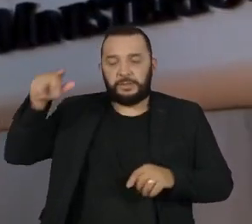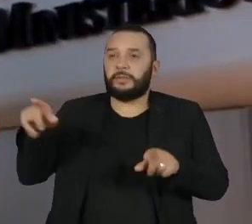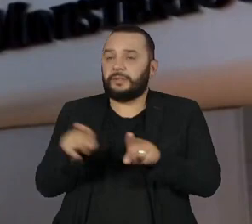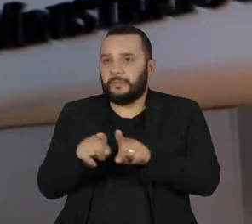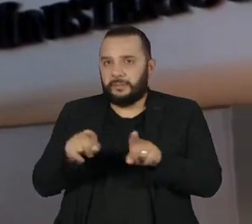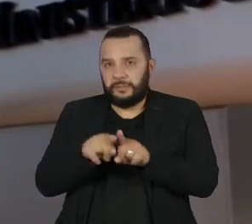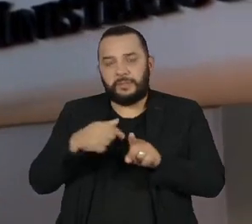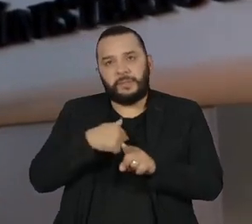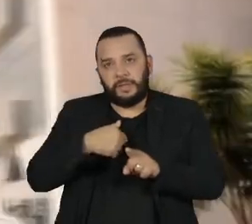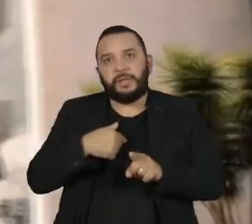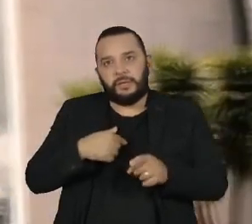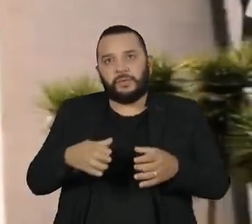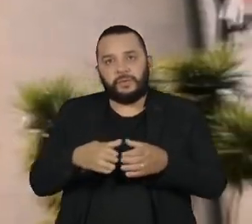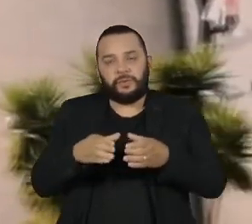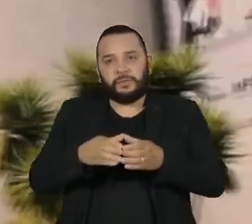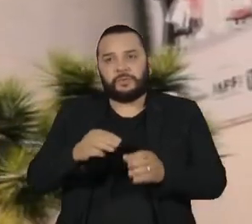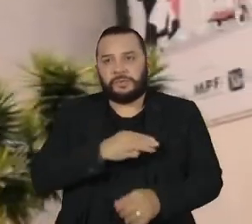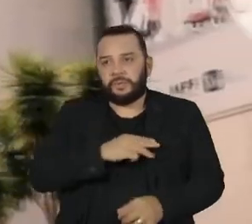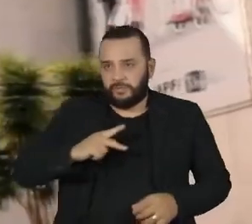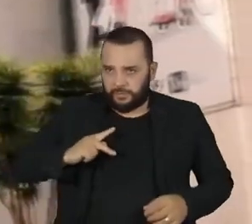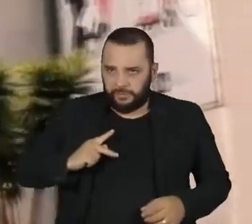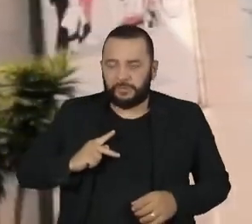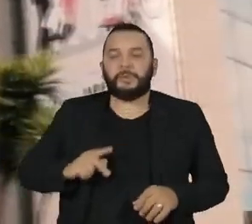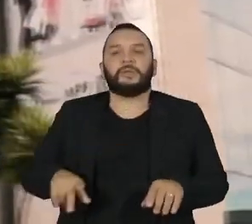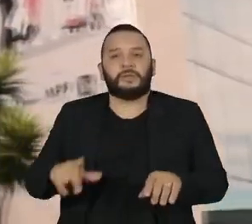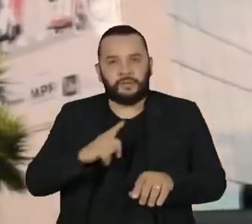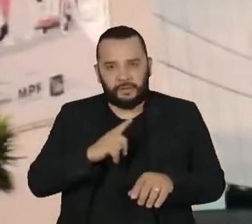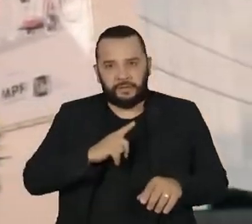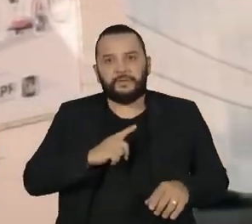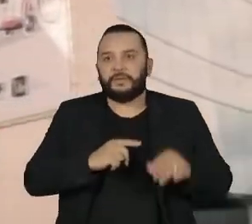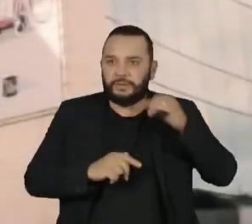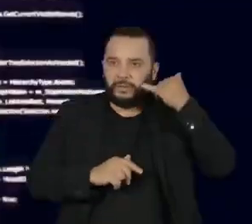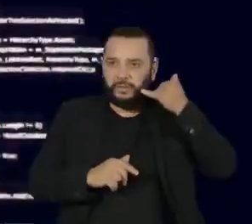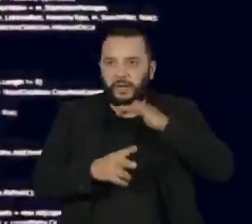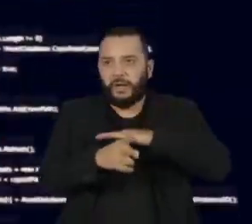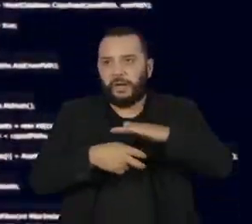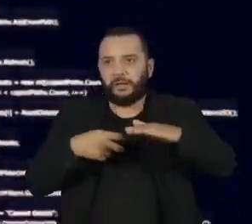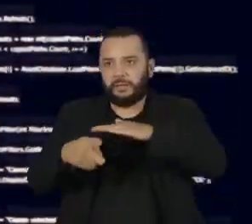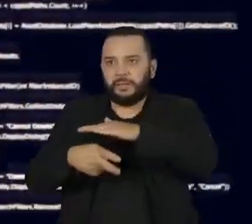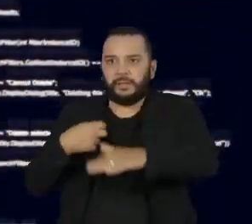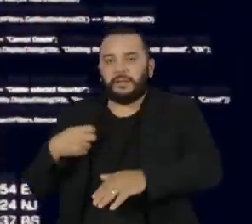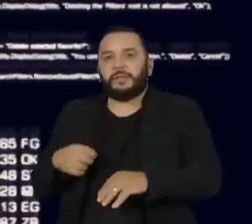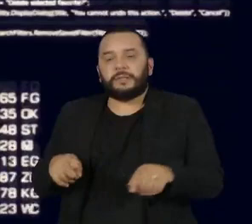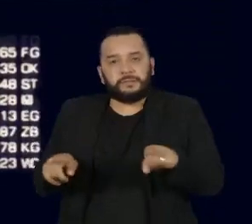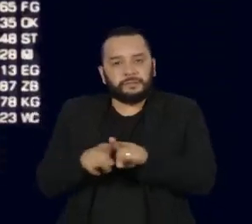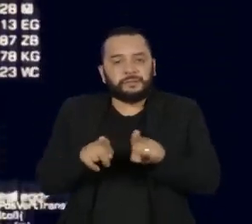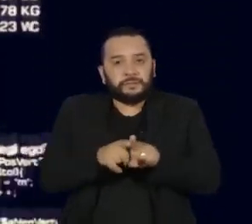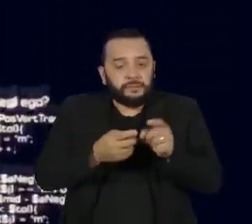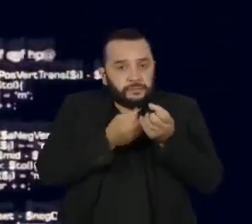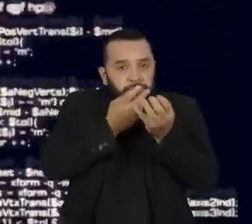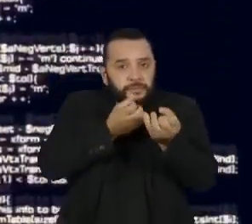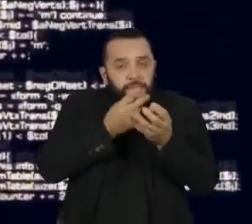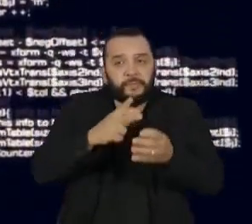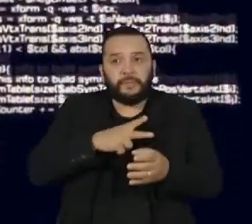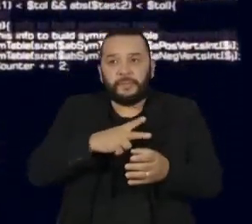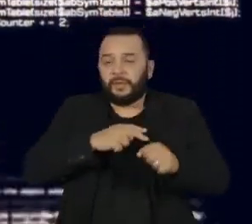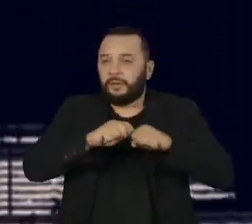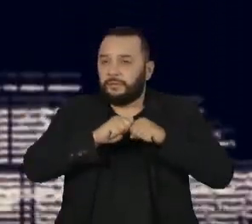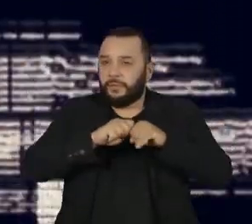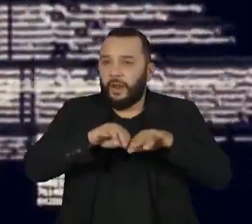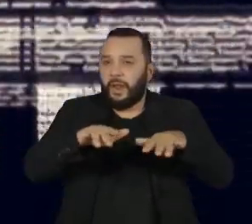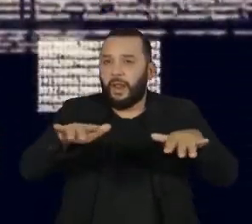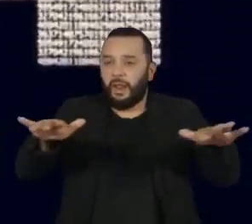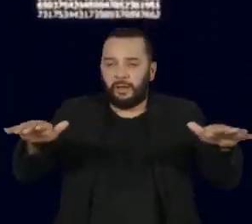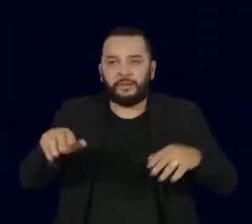Conselho Nacional do Ministério Público também tiveram celulares invadidos vazamento das informações hackeadas por